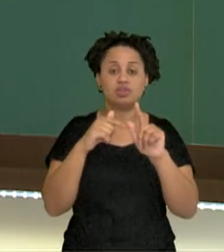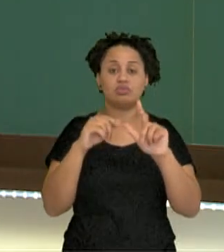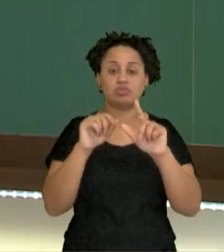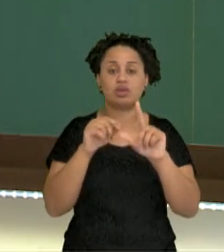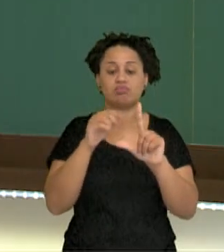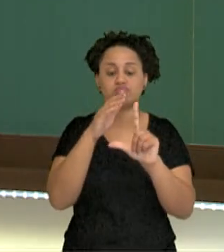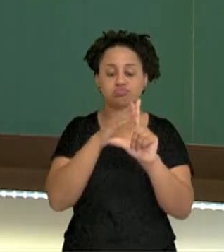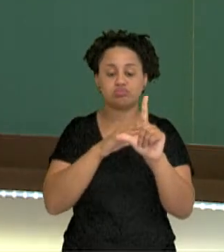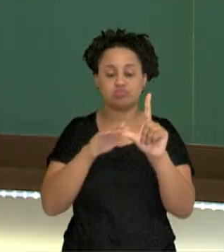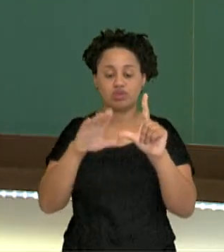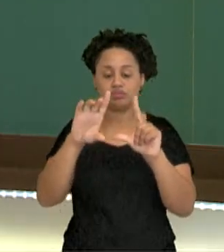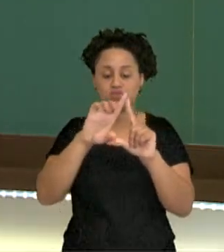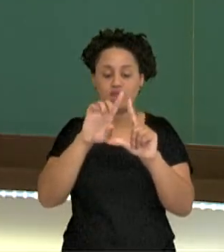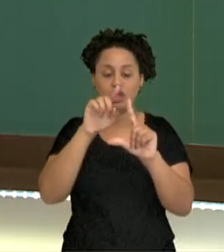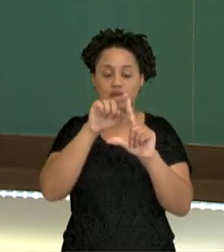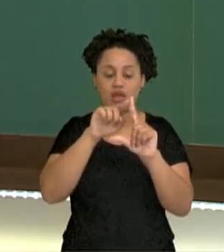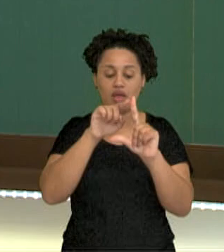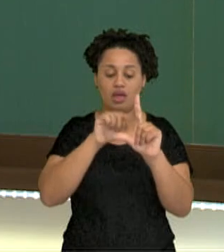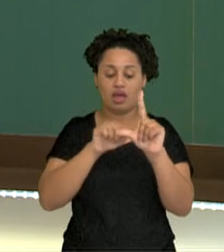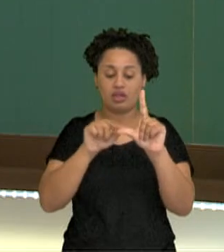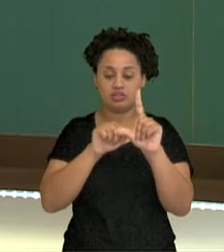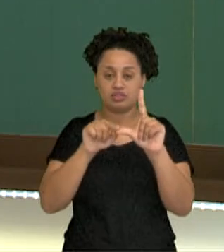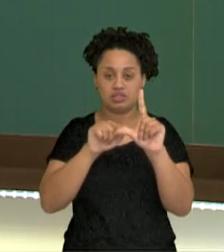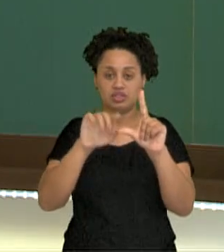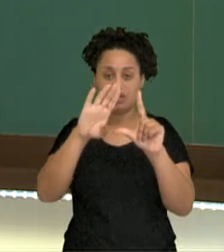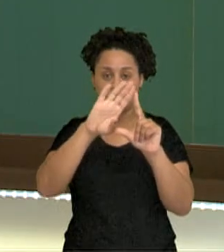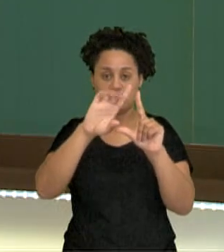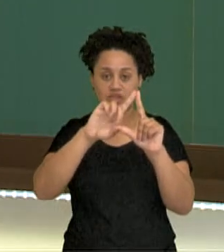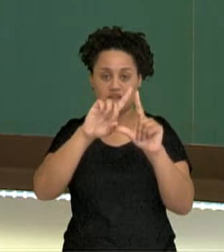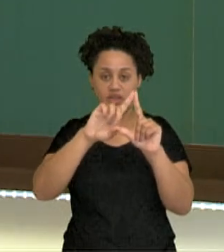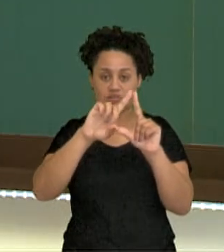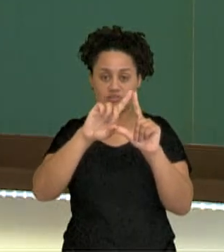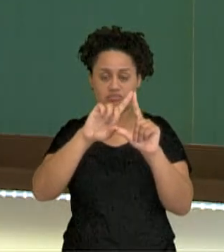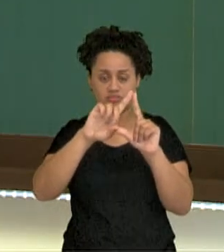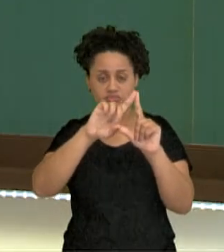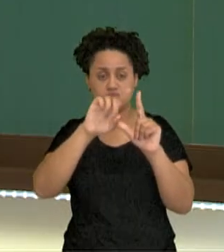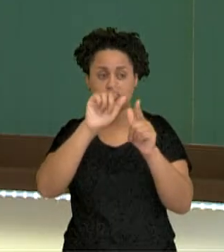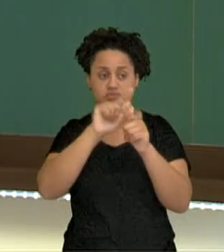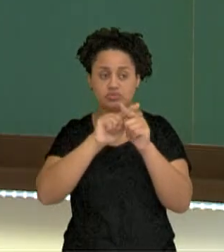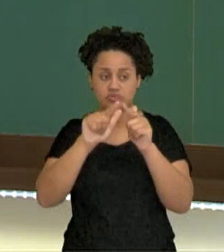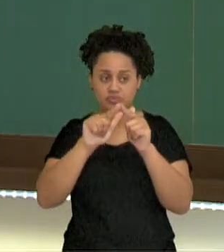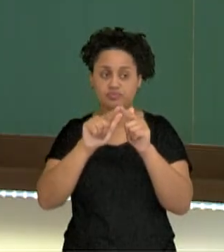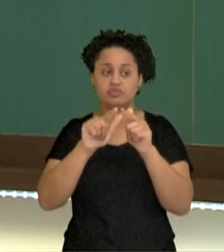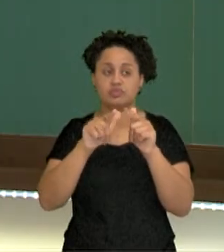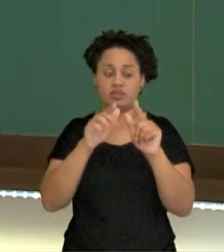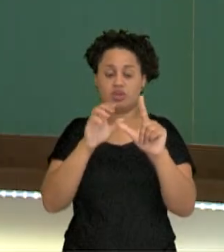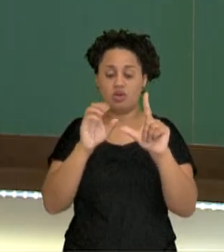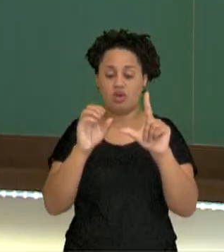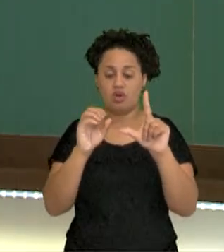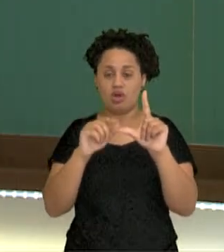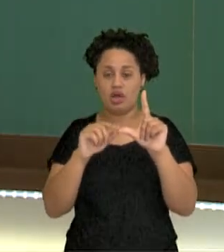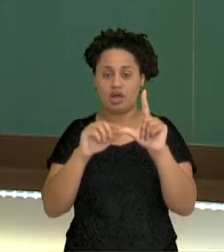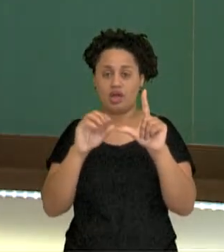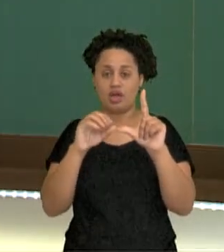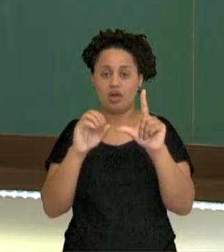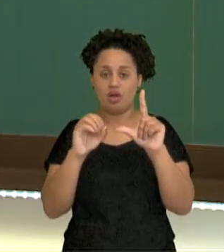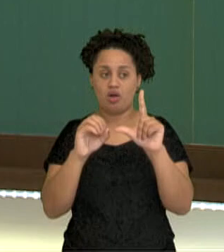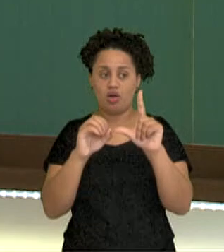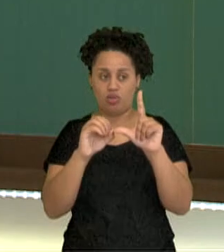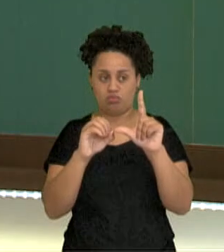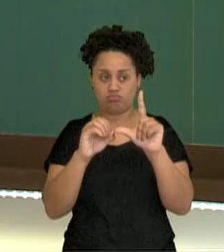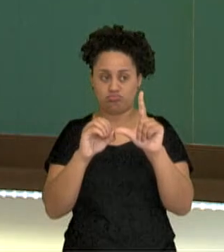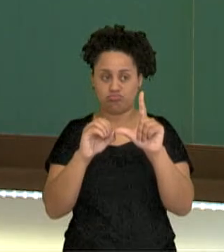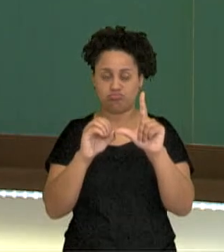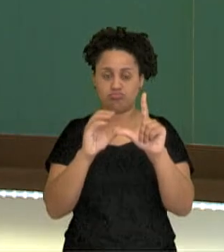adjacente pela hipotenusa. Aqui do ângulo alfa, o cateto adjacente, que vai de O até B, mede